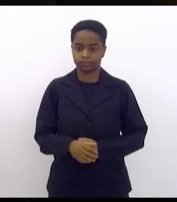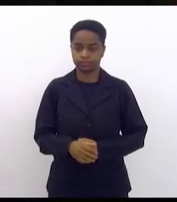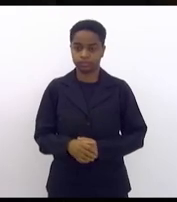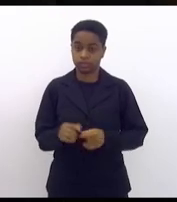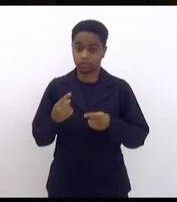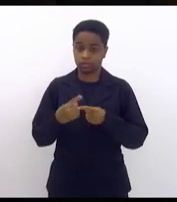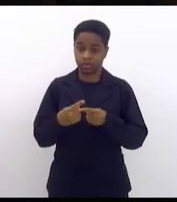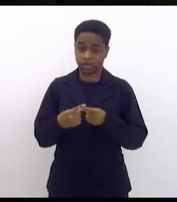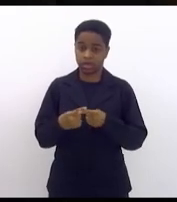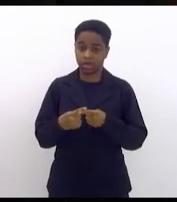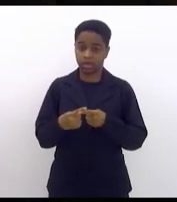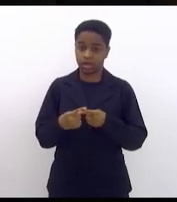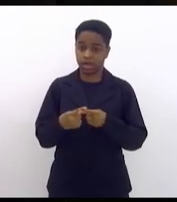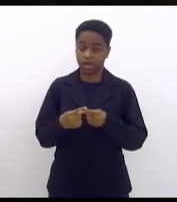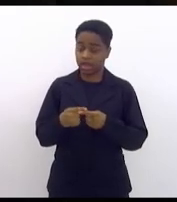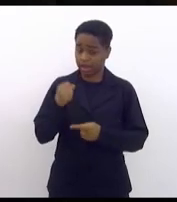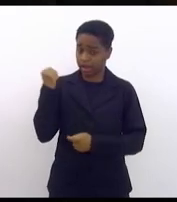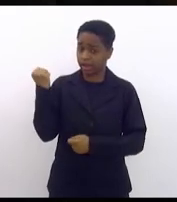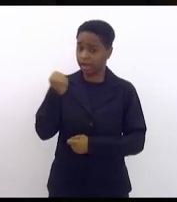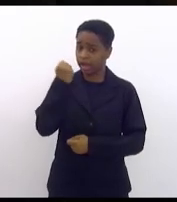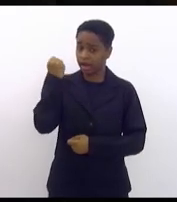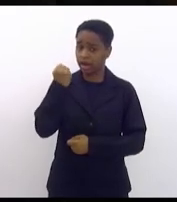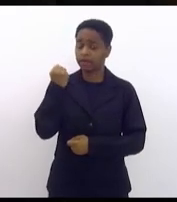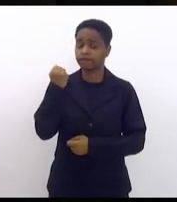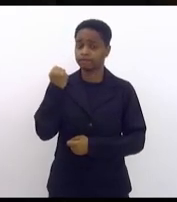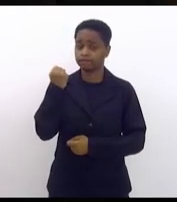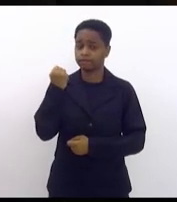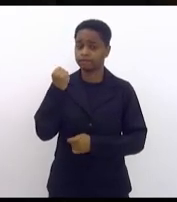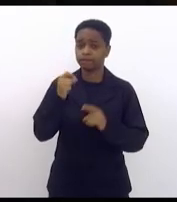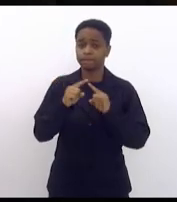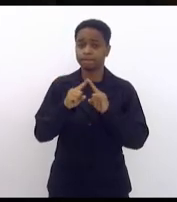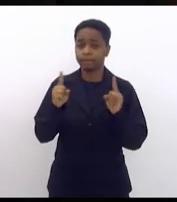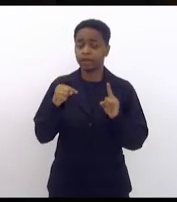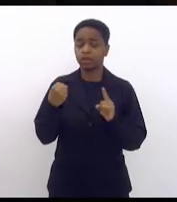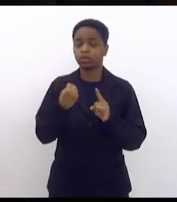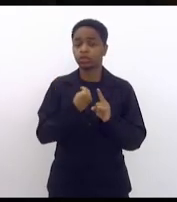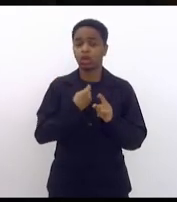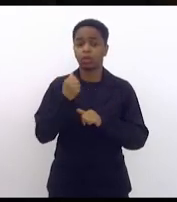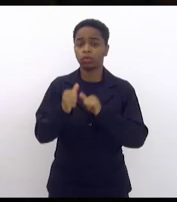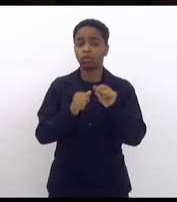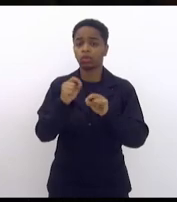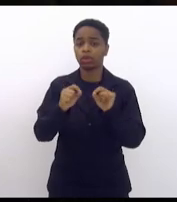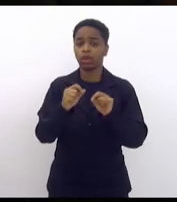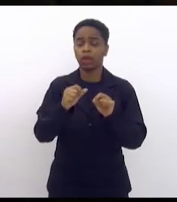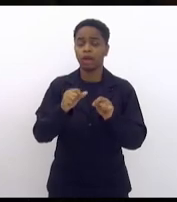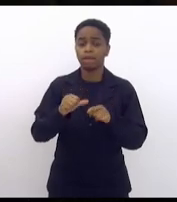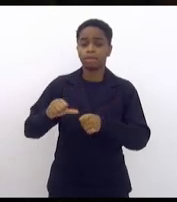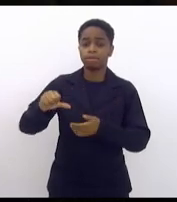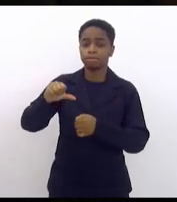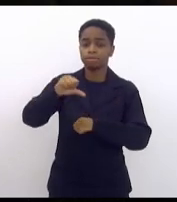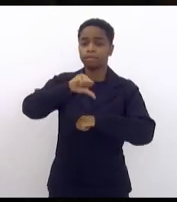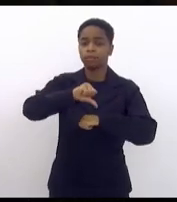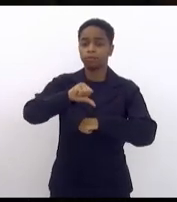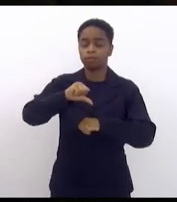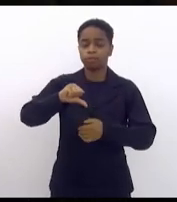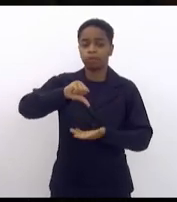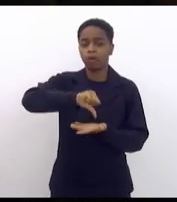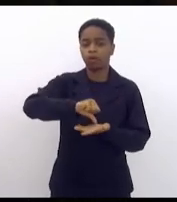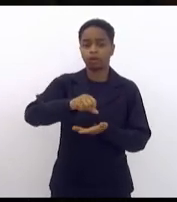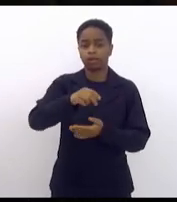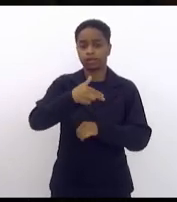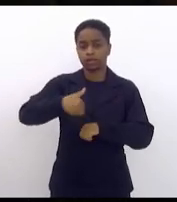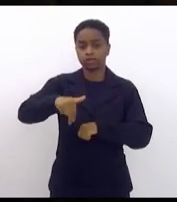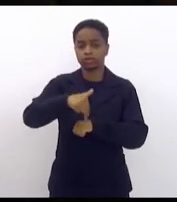mais grave, porque a gente se tornou o polo nacional de exploração do petróleo e,